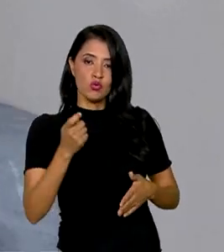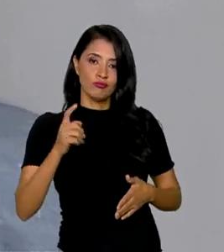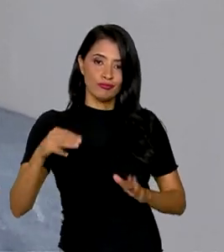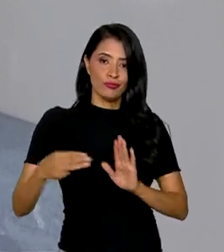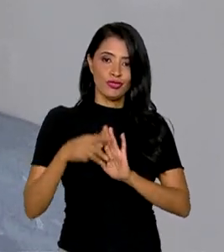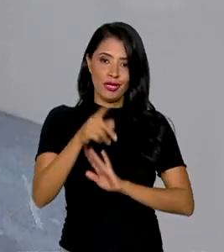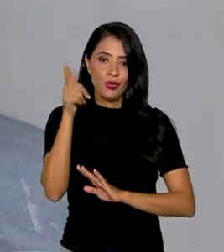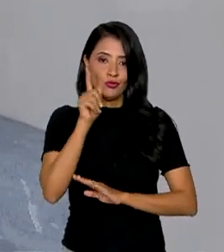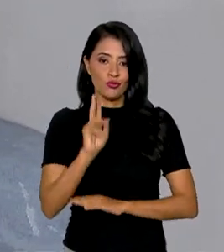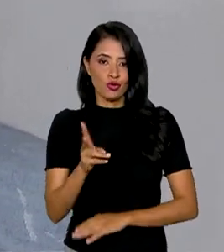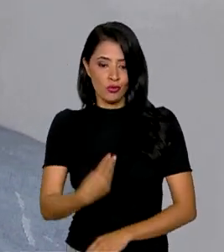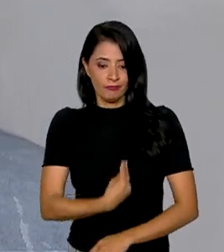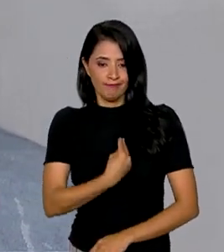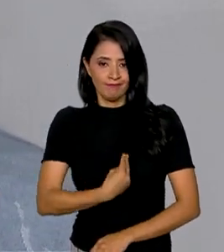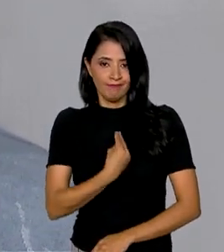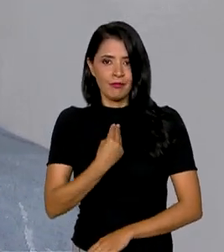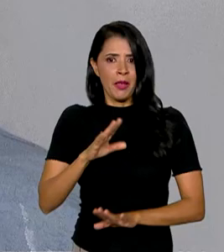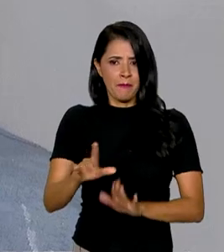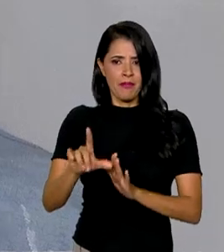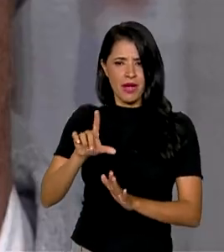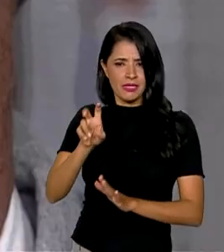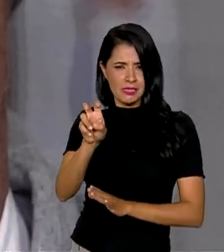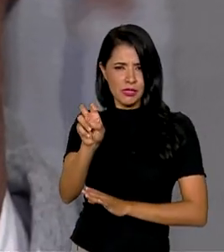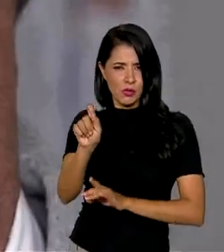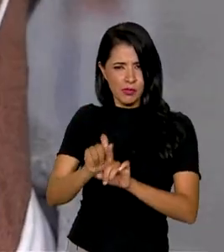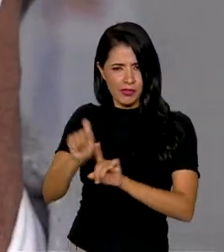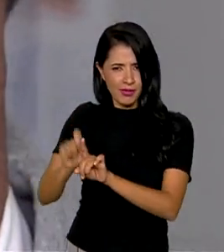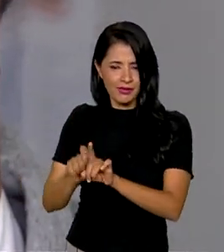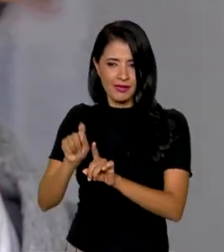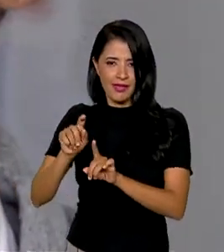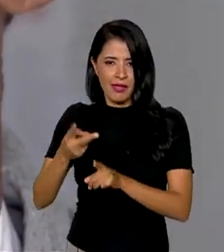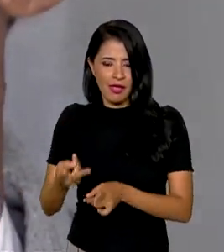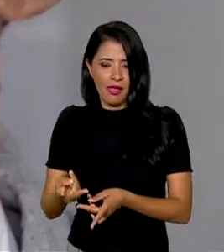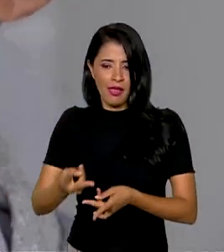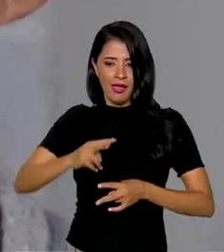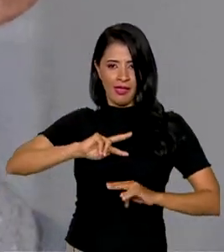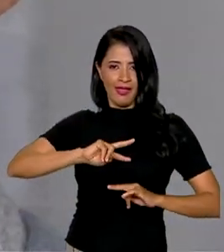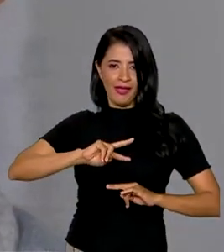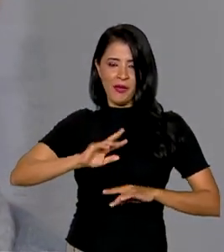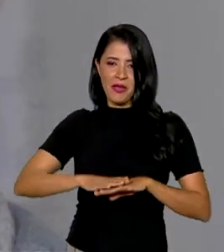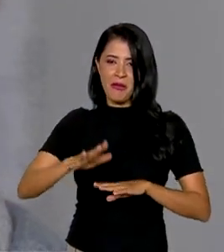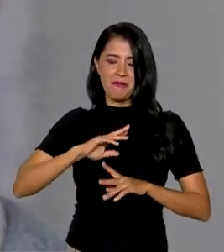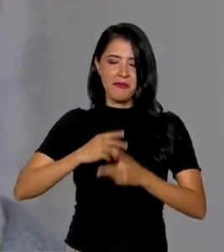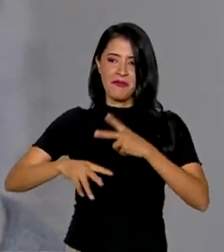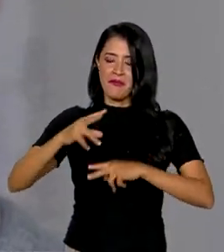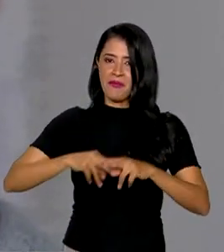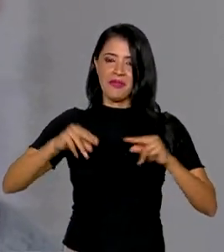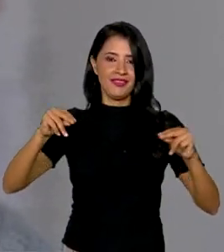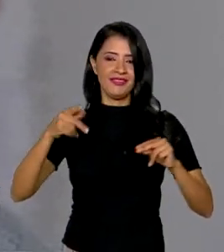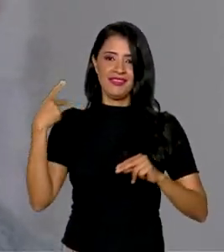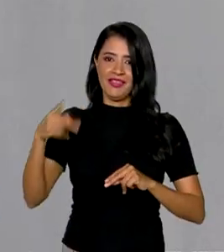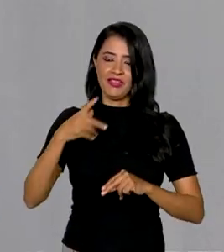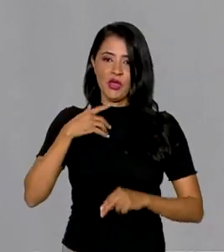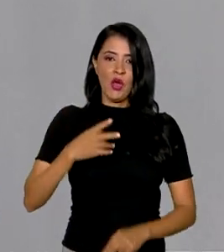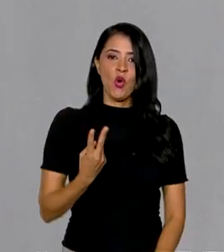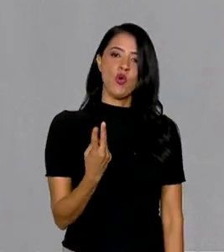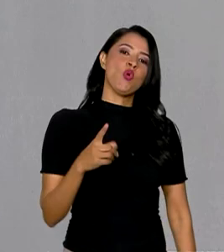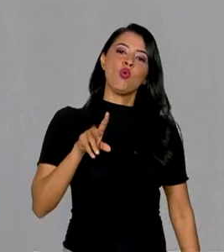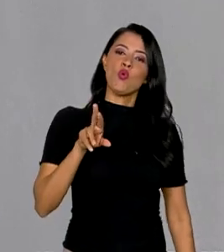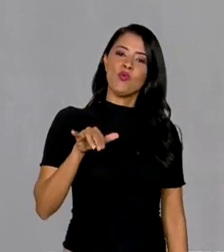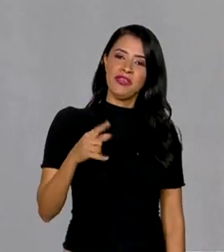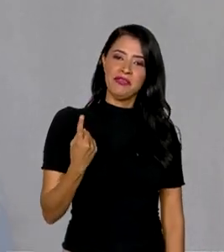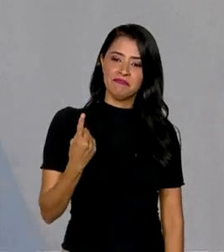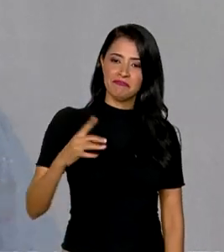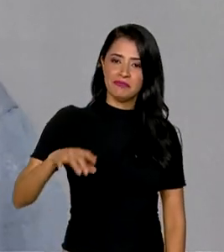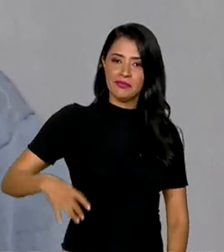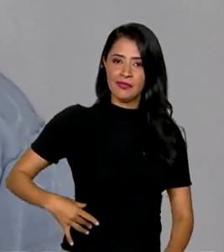sobrevivência mas assim meses ele recebeu o que considera o maior presente um rim minha qualidade